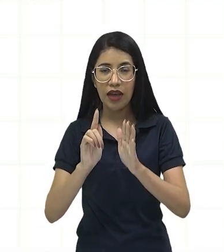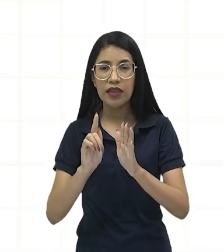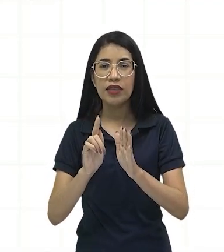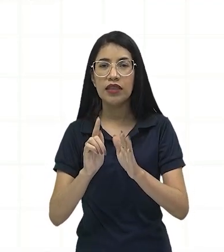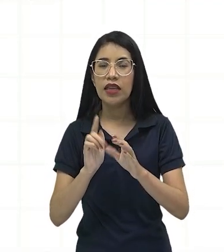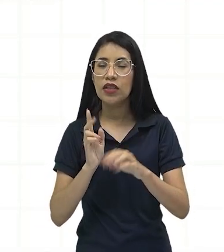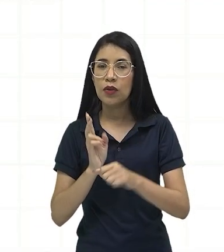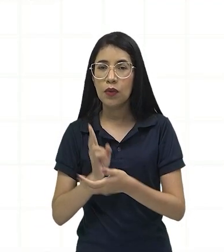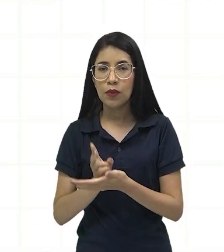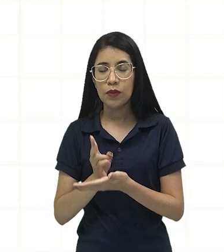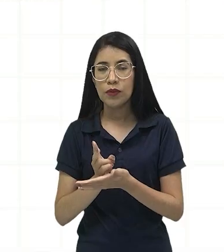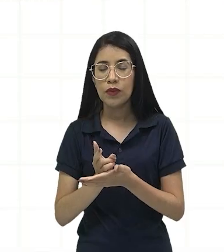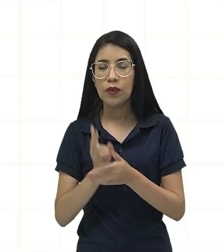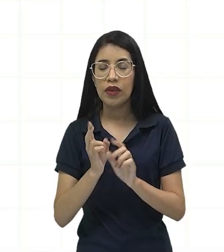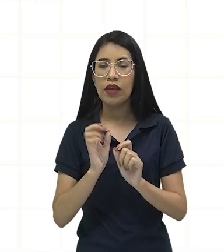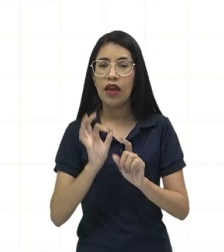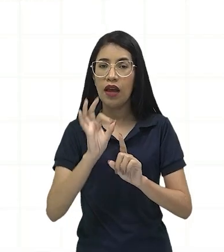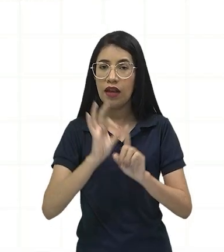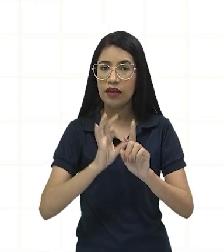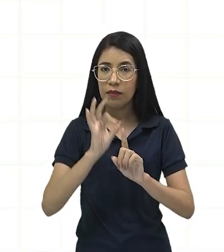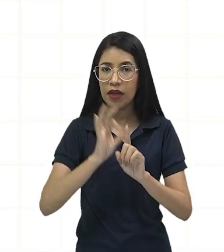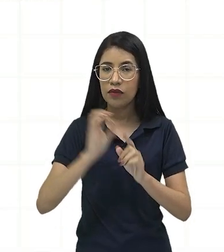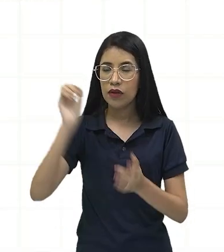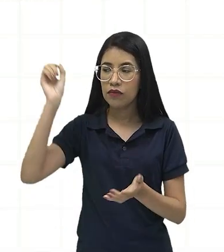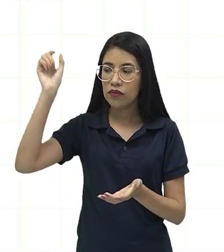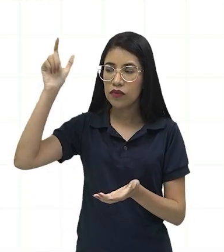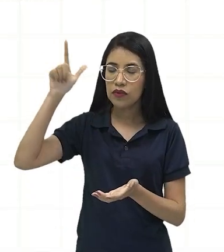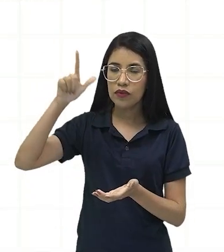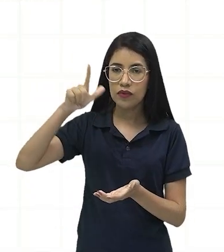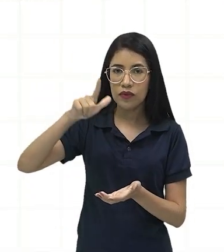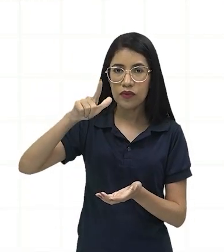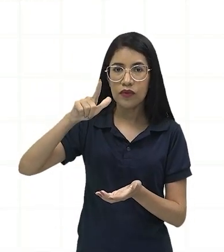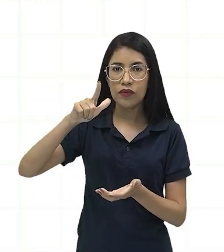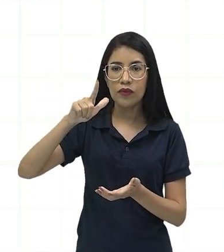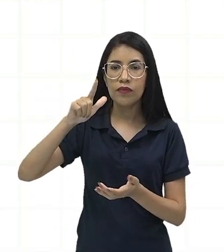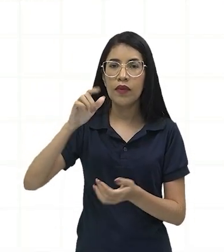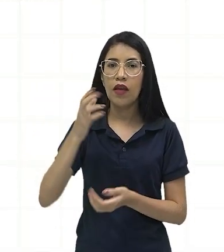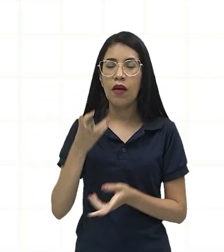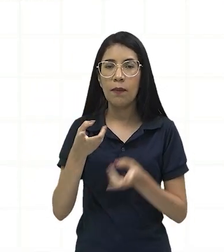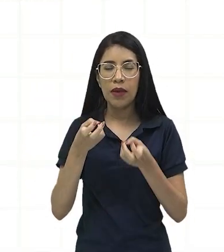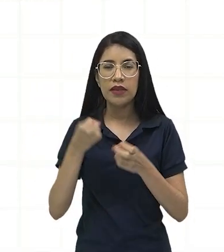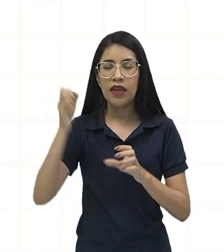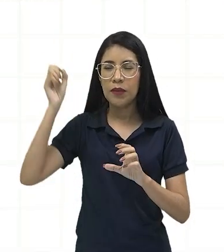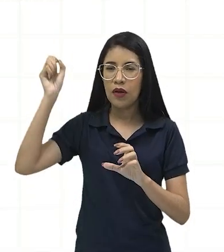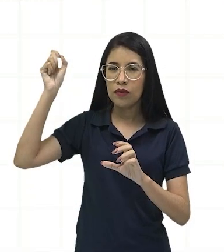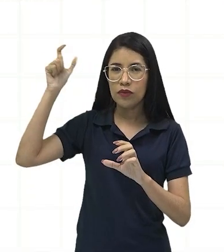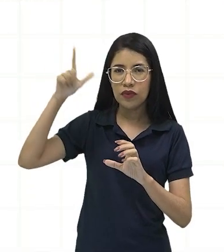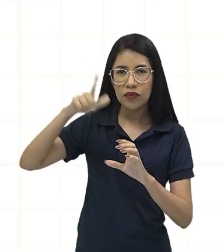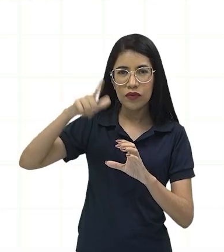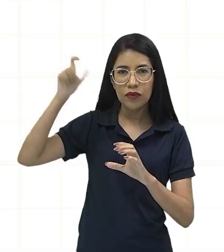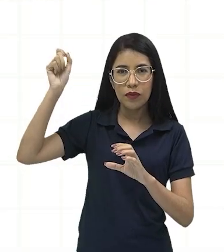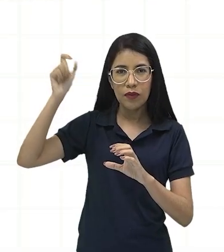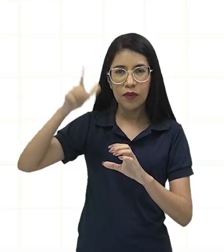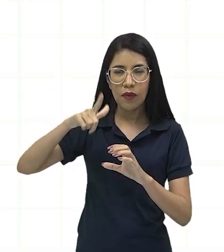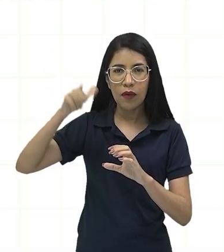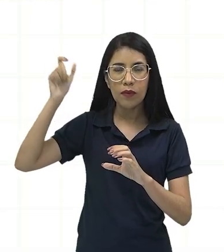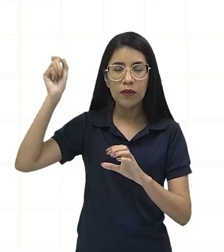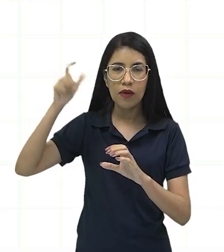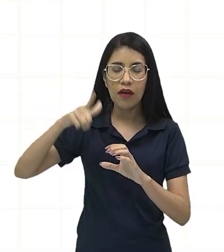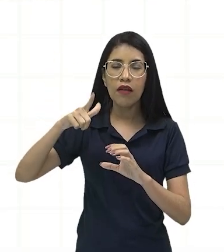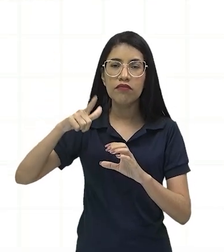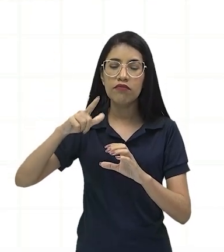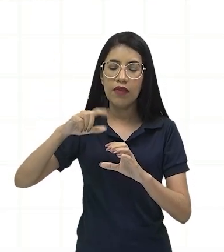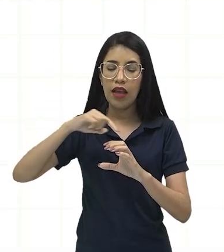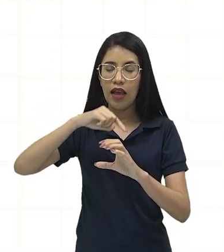a temperatura, os raios solares. Olha aqui os raios solares sendo emitidos, vindo